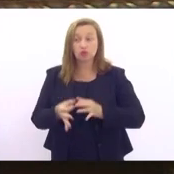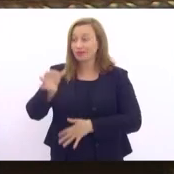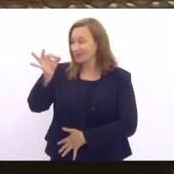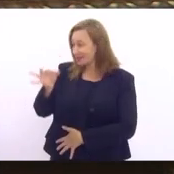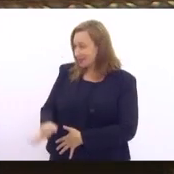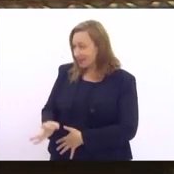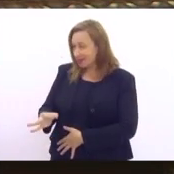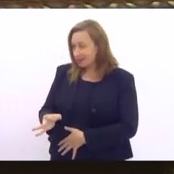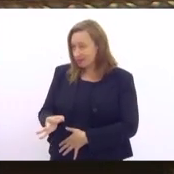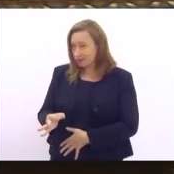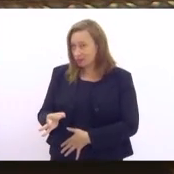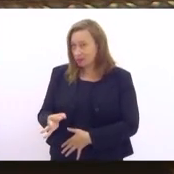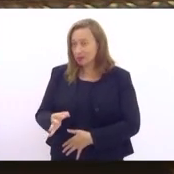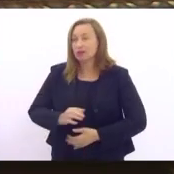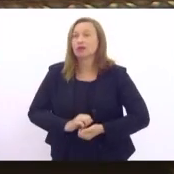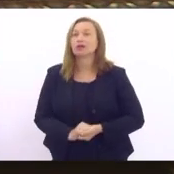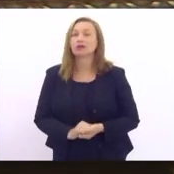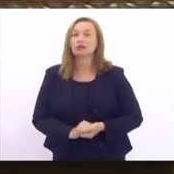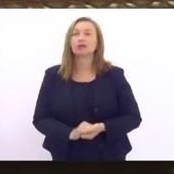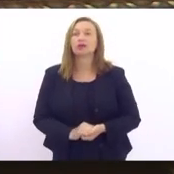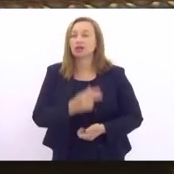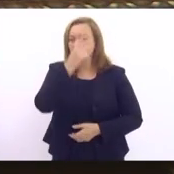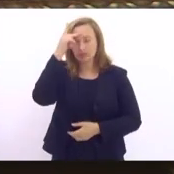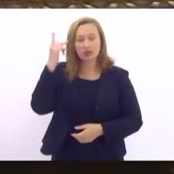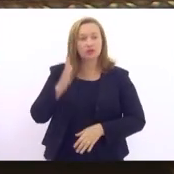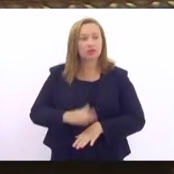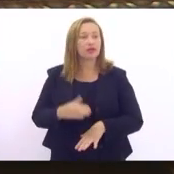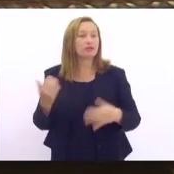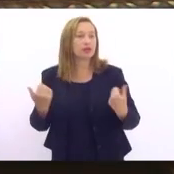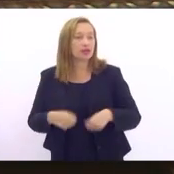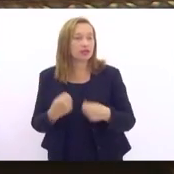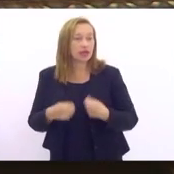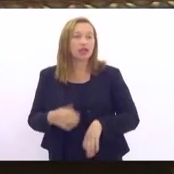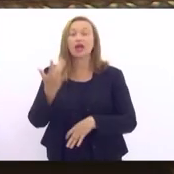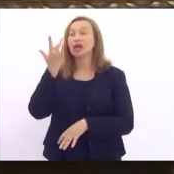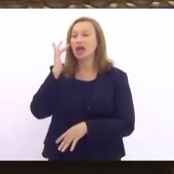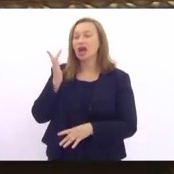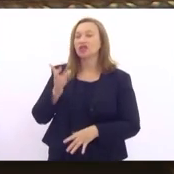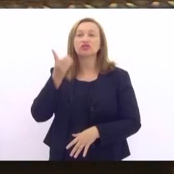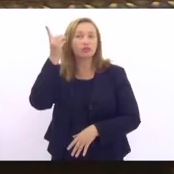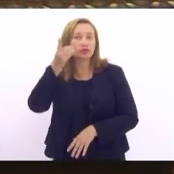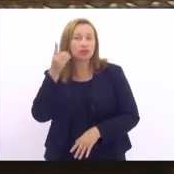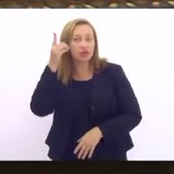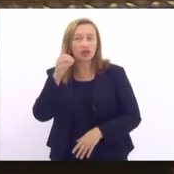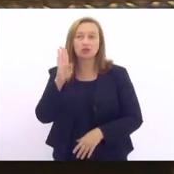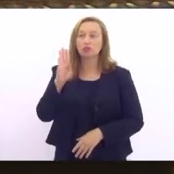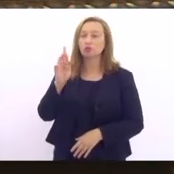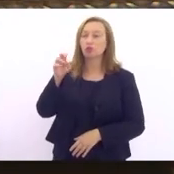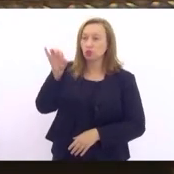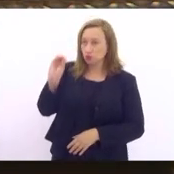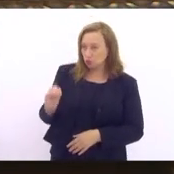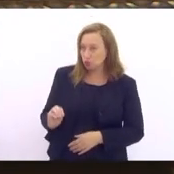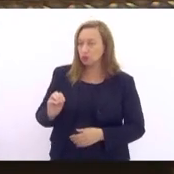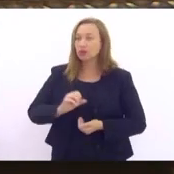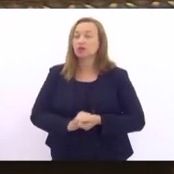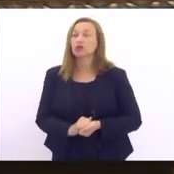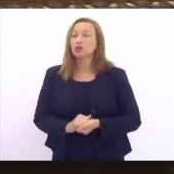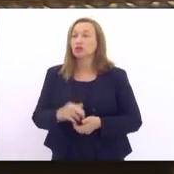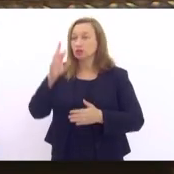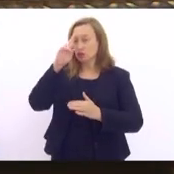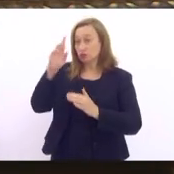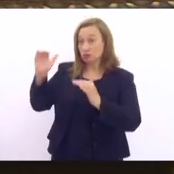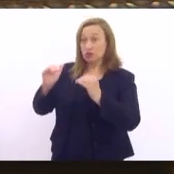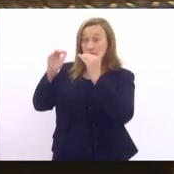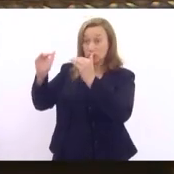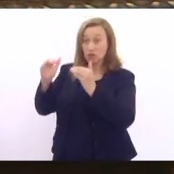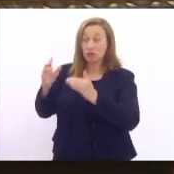das pessoas mais carentes. E acho, deputado Brundaori, que Vossa Excelência, como deputado agora, devia